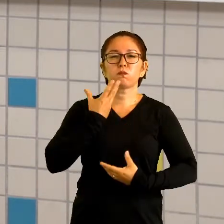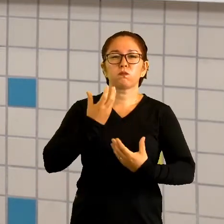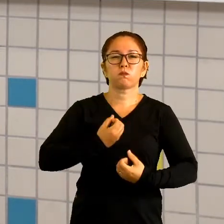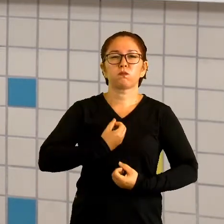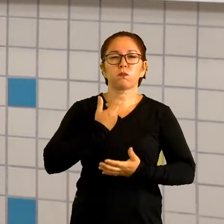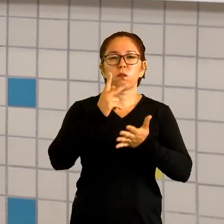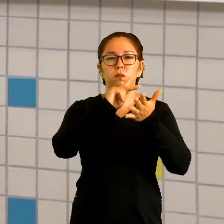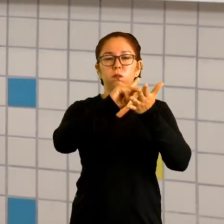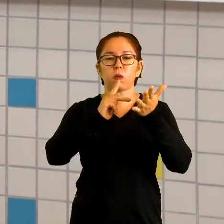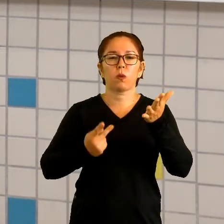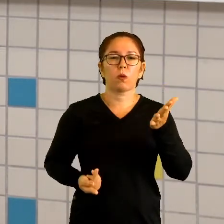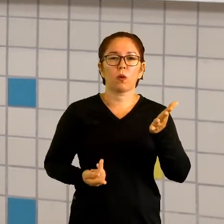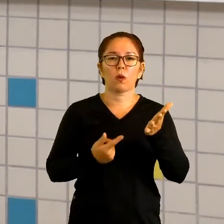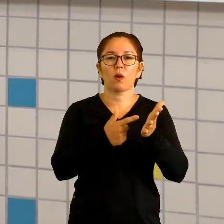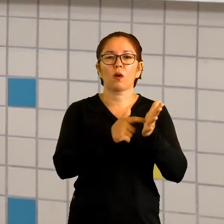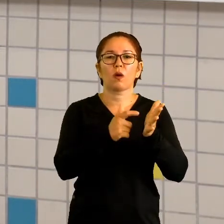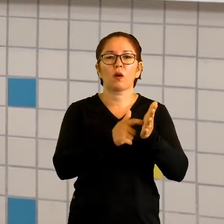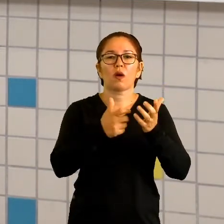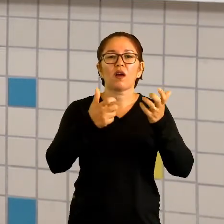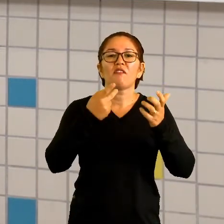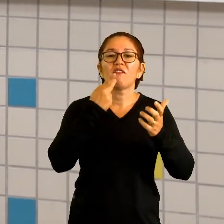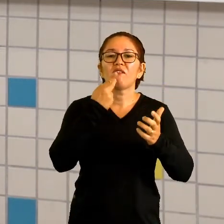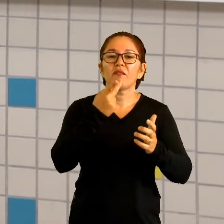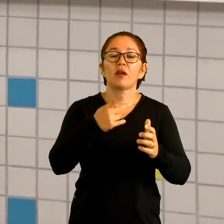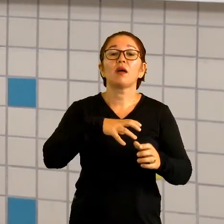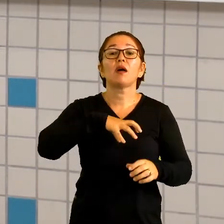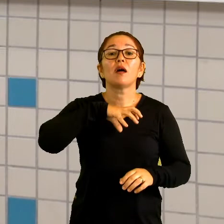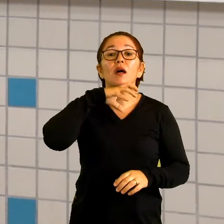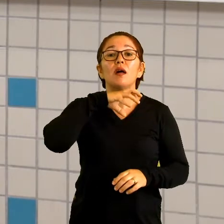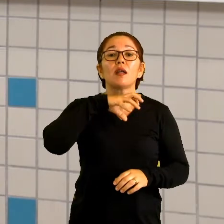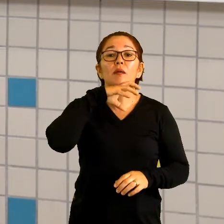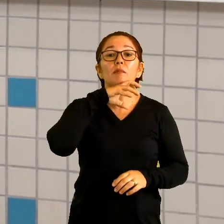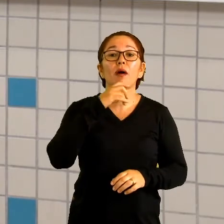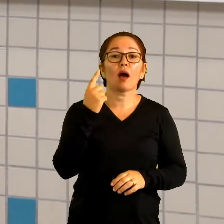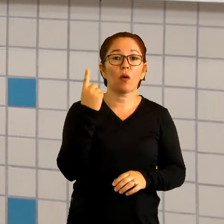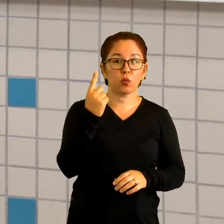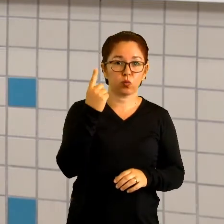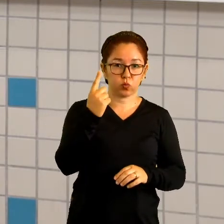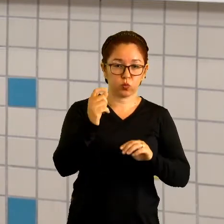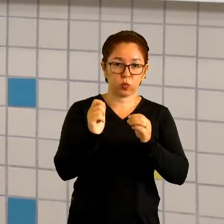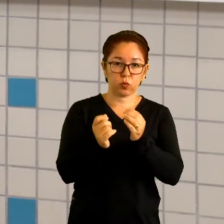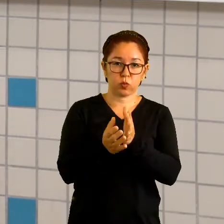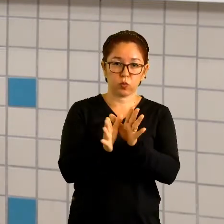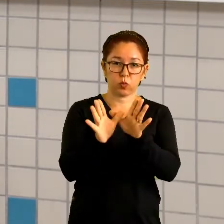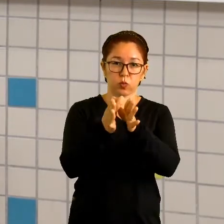um nome de um animal. Nome, tudo que tem nome é um